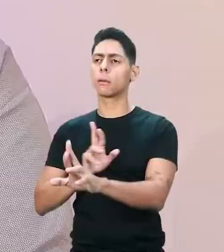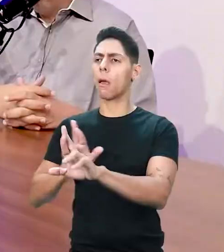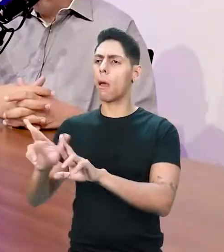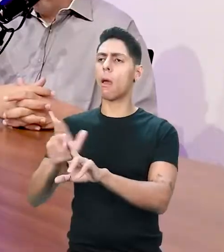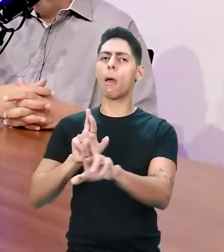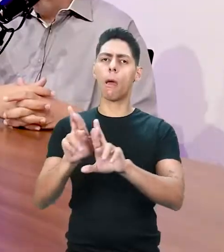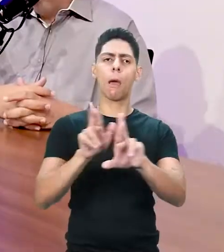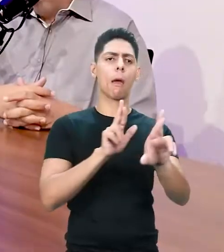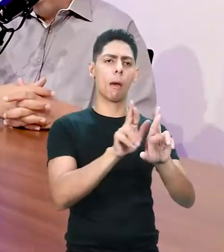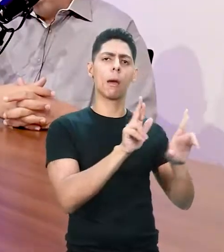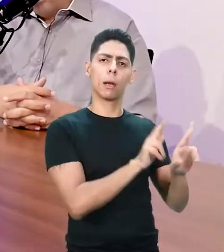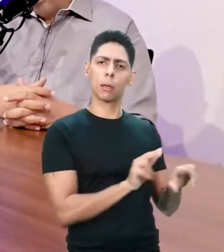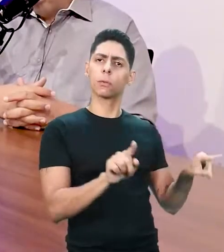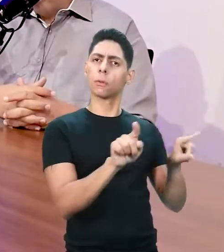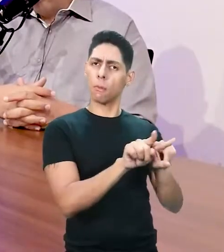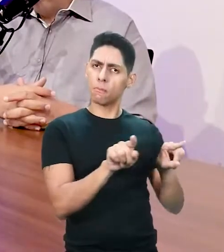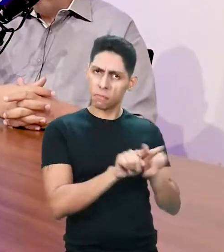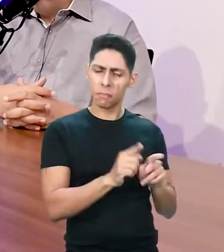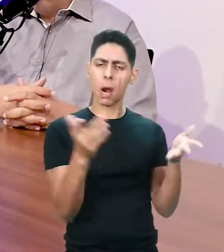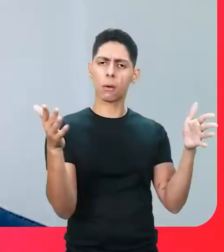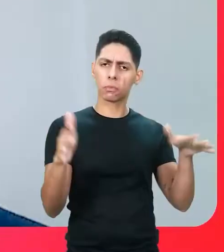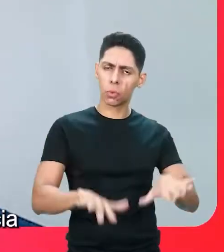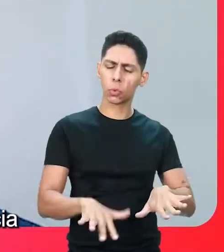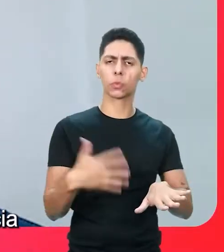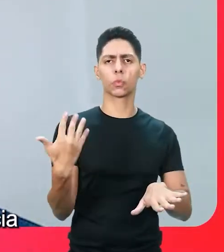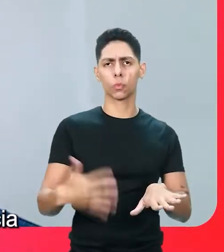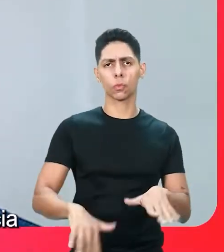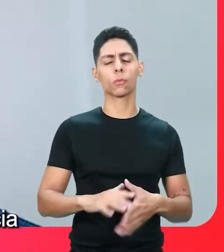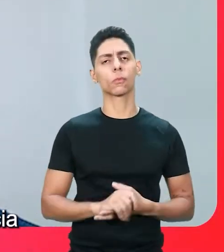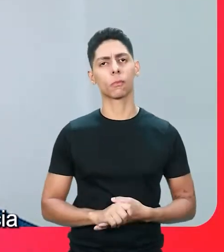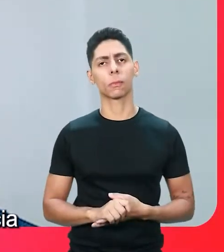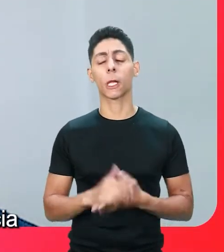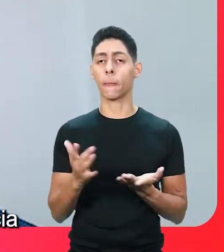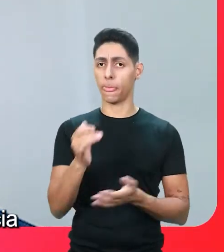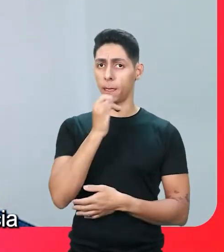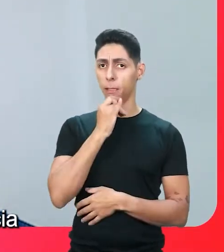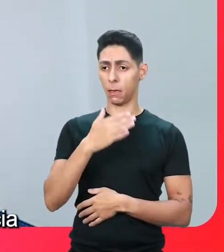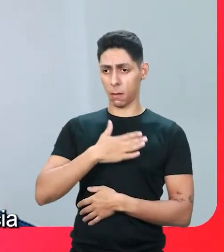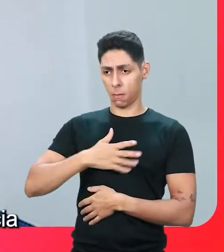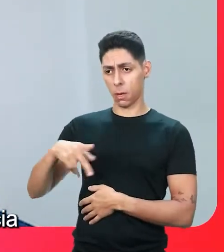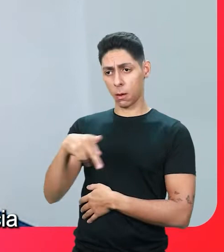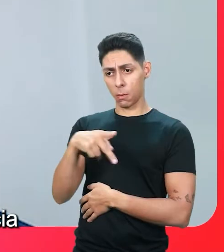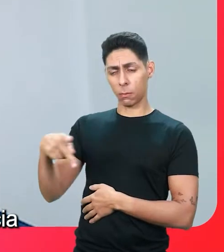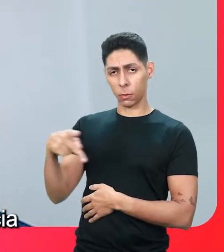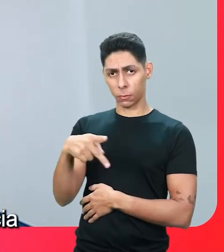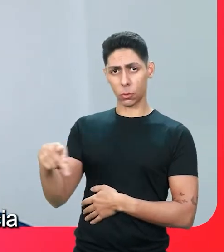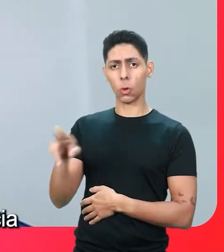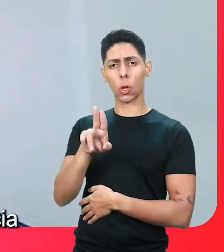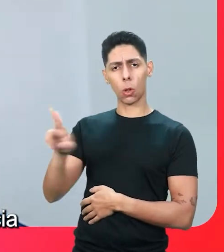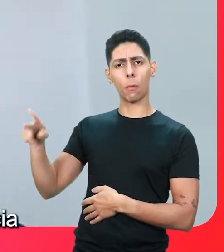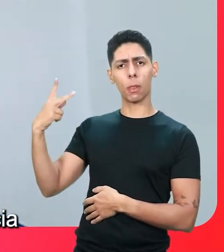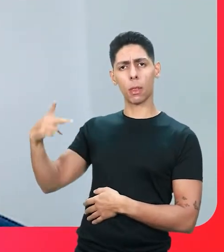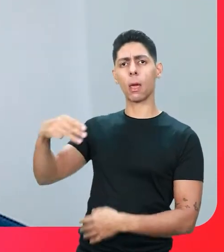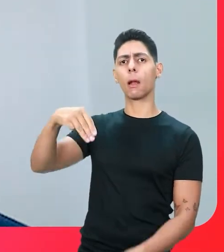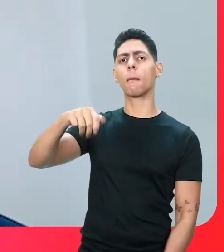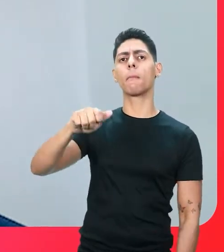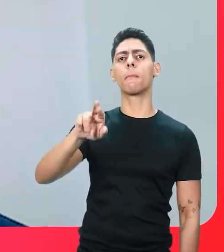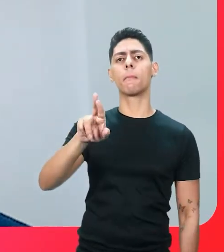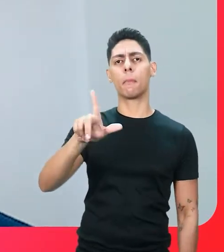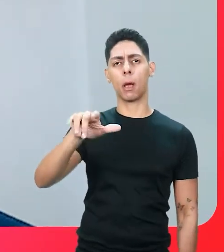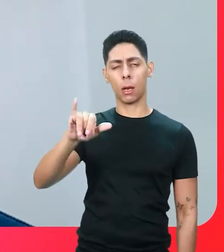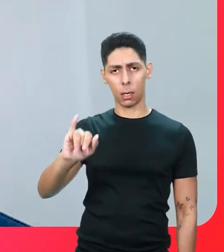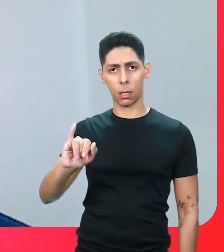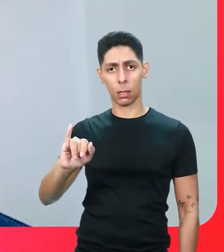Sim. Então, por exemplo, a minha professorinha primária, dona Marli Machado, olha que coincidência, minha